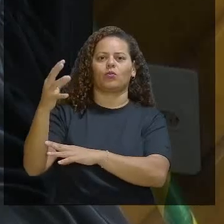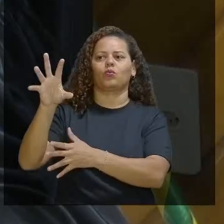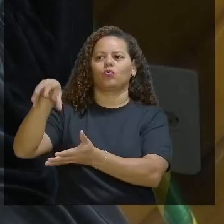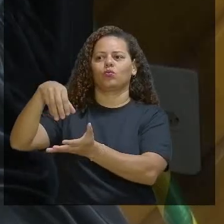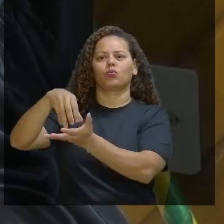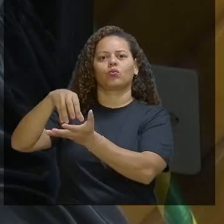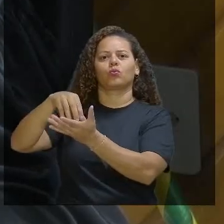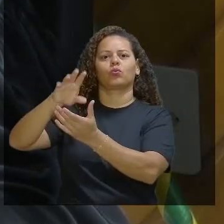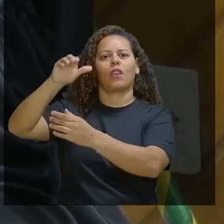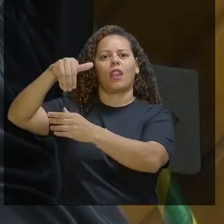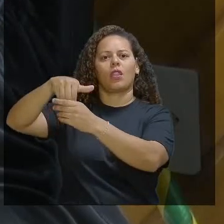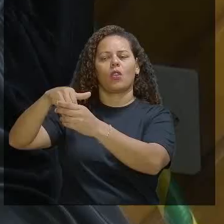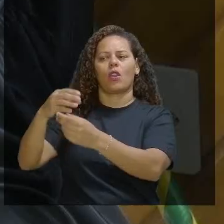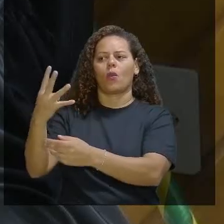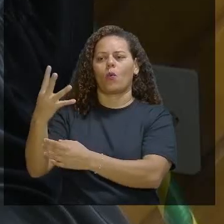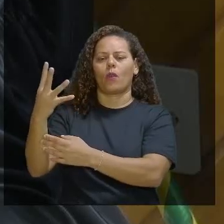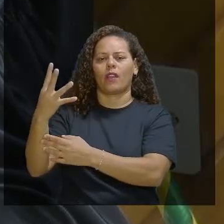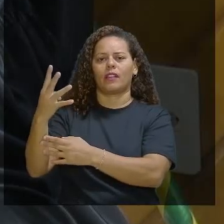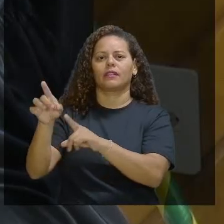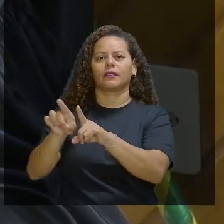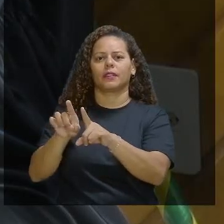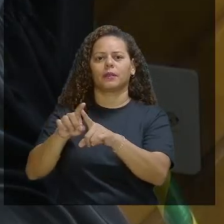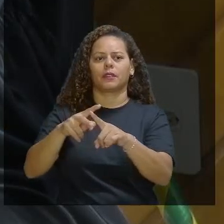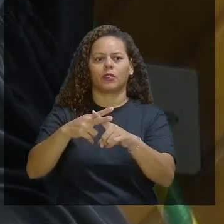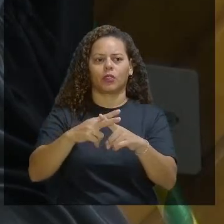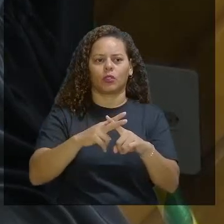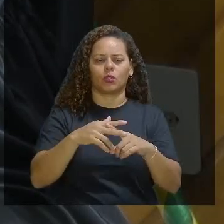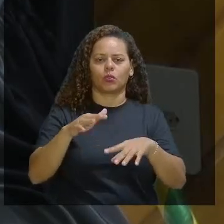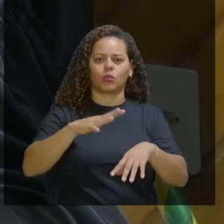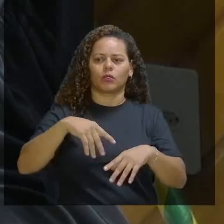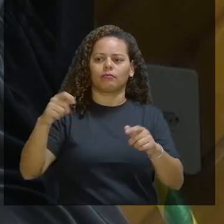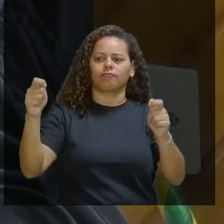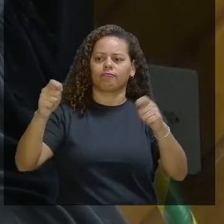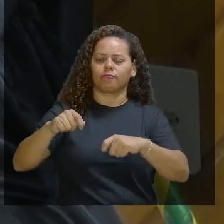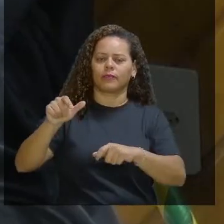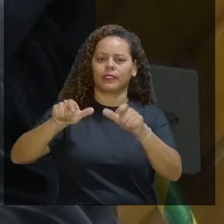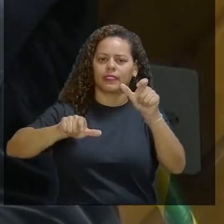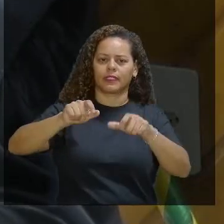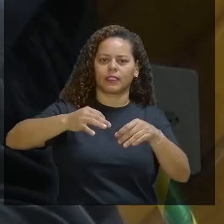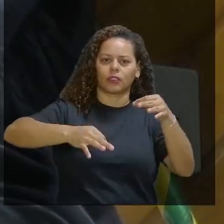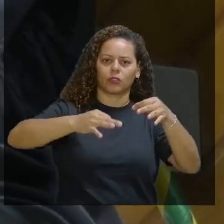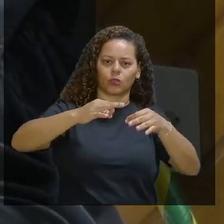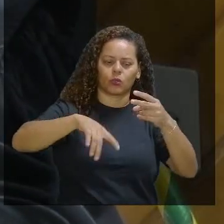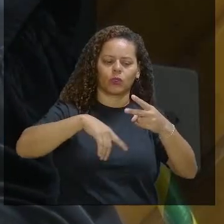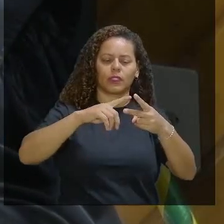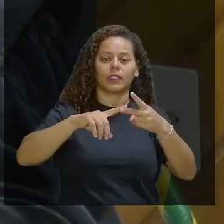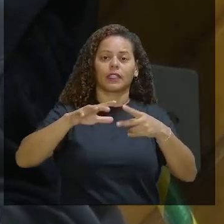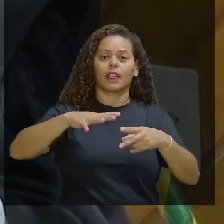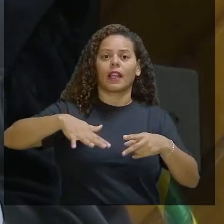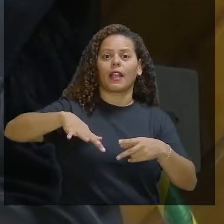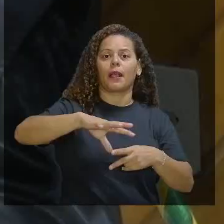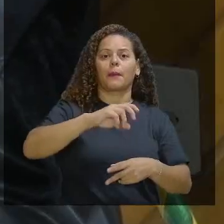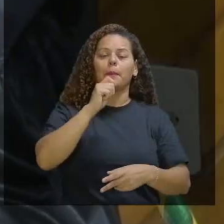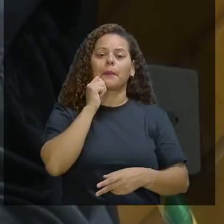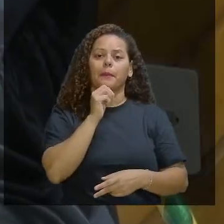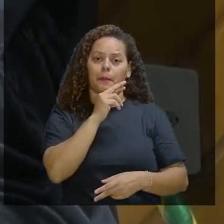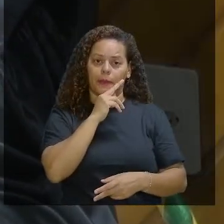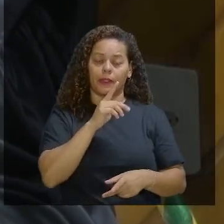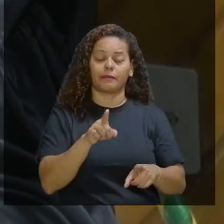das Garantias, ajuste da competência territorial do juiz das garantias no âmbito da Justiça Eleitoral do